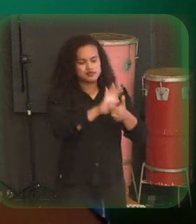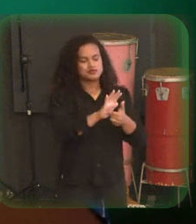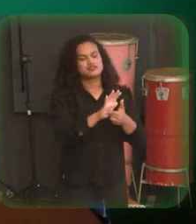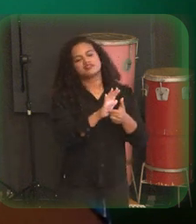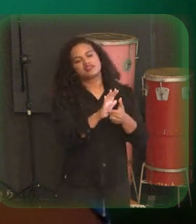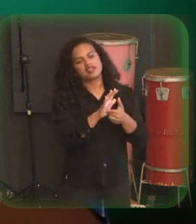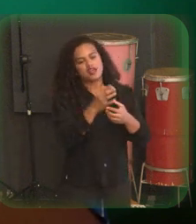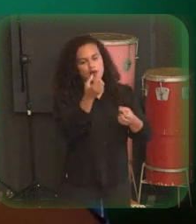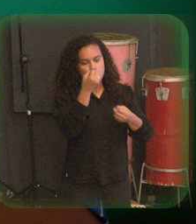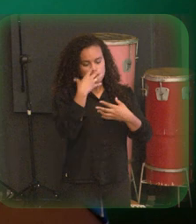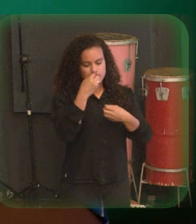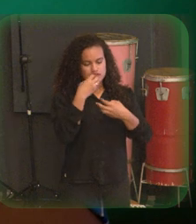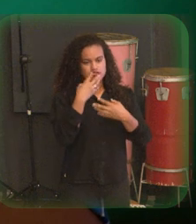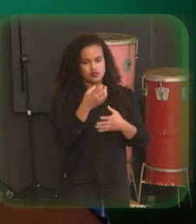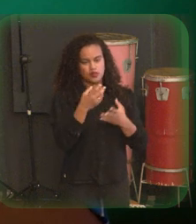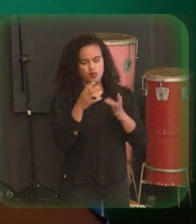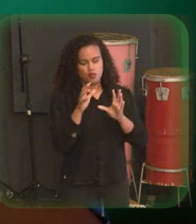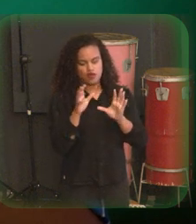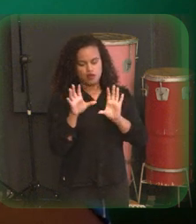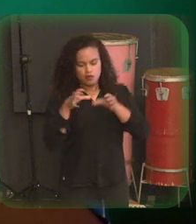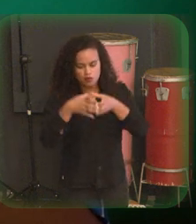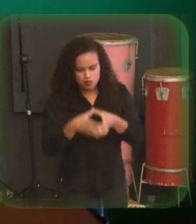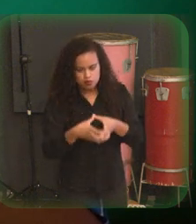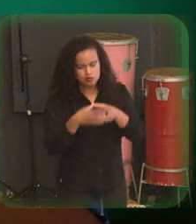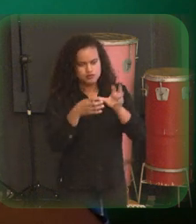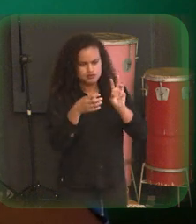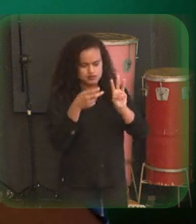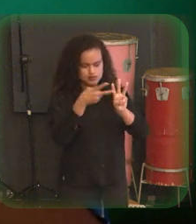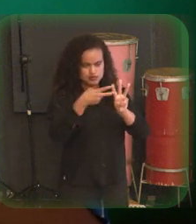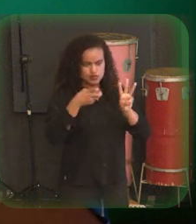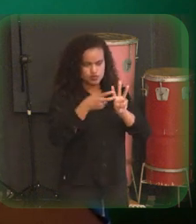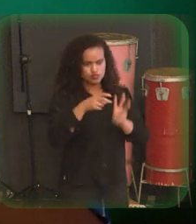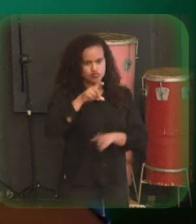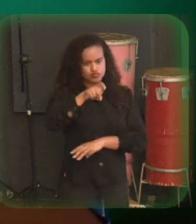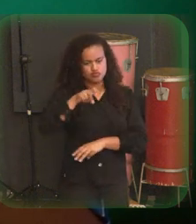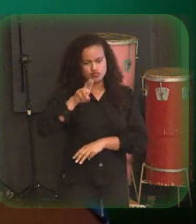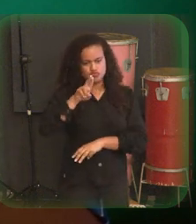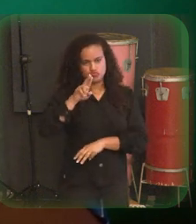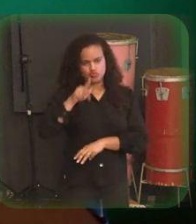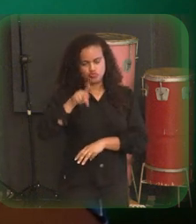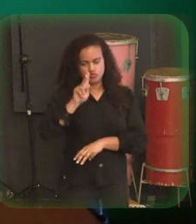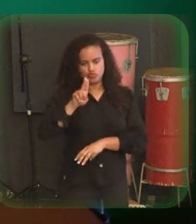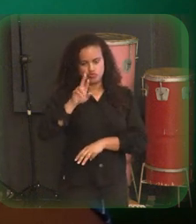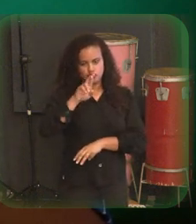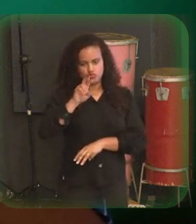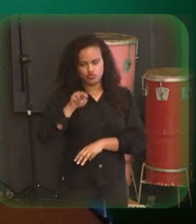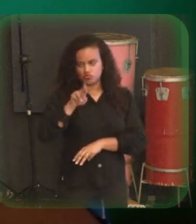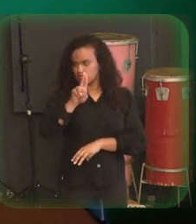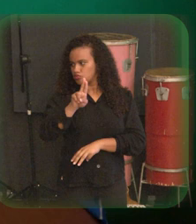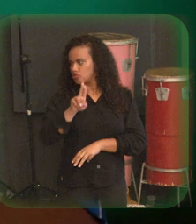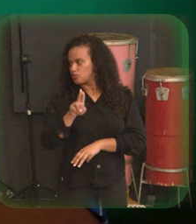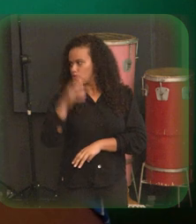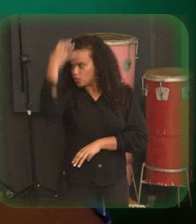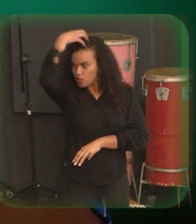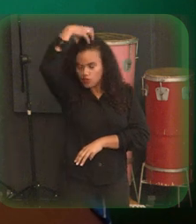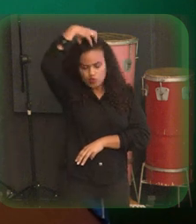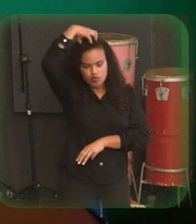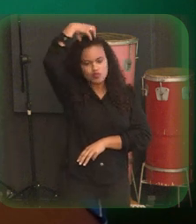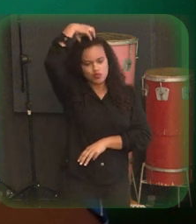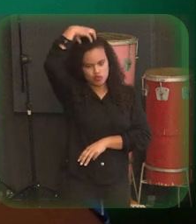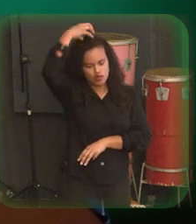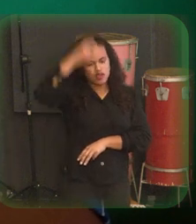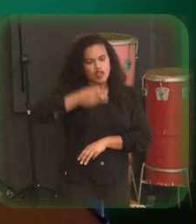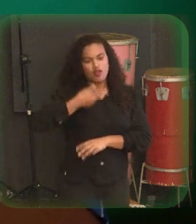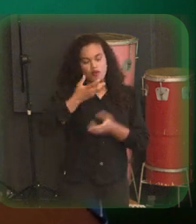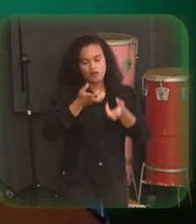e que eu recebi recentemente, inclusive participando de um seminário deles, né? Eu queria deixar para vocês a fala do